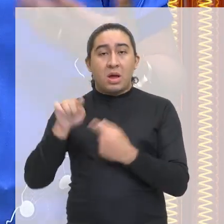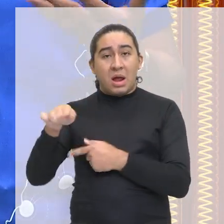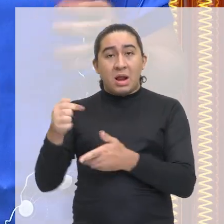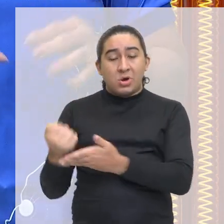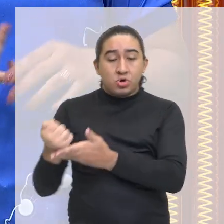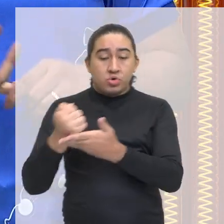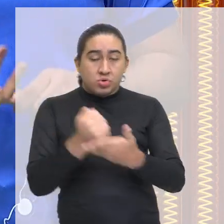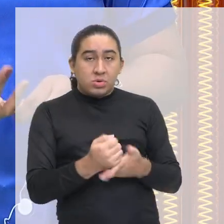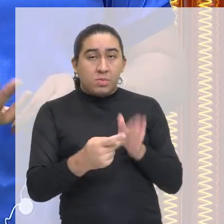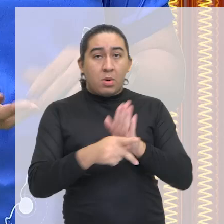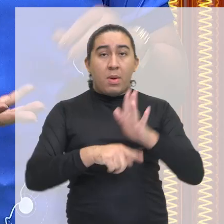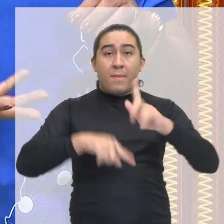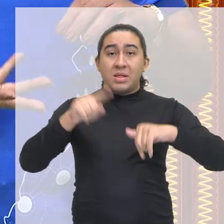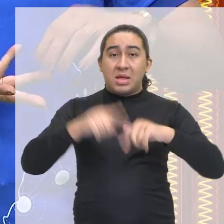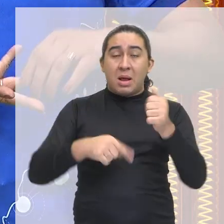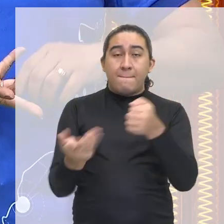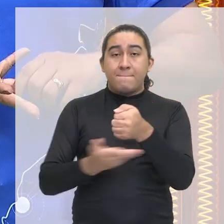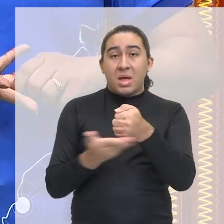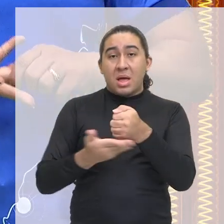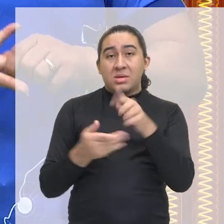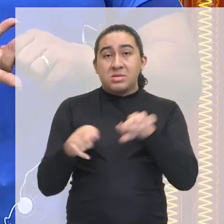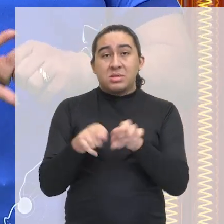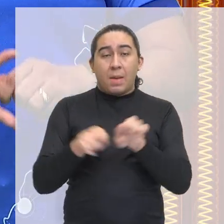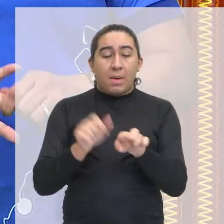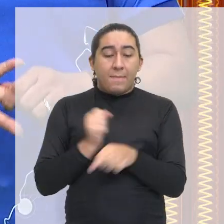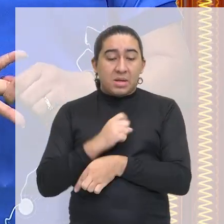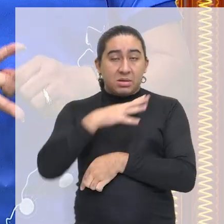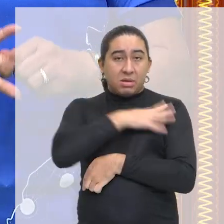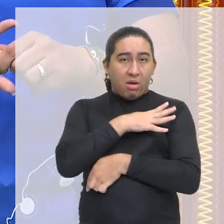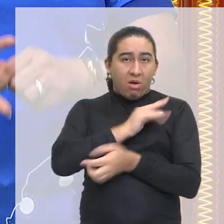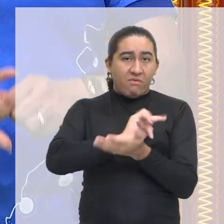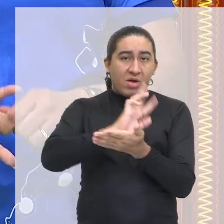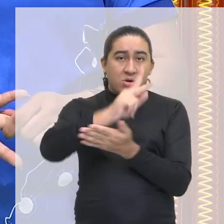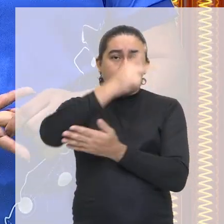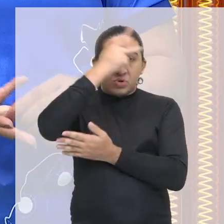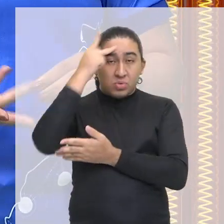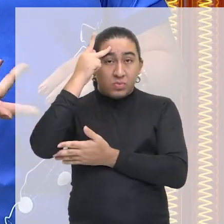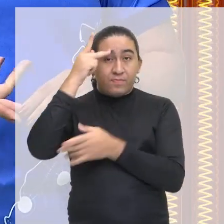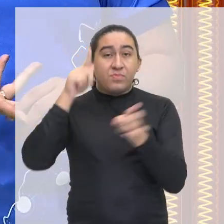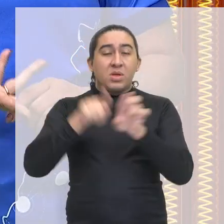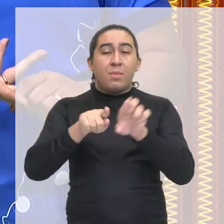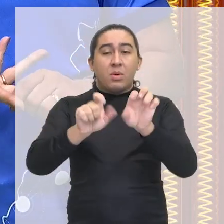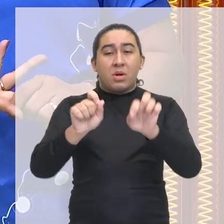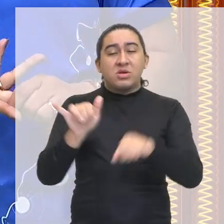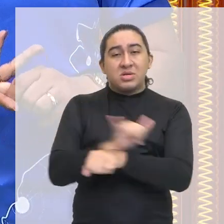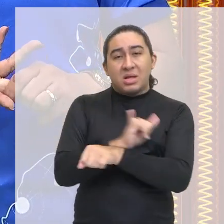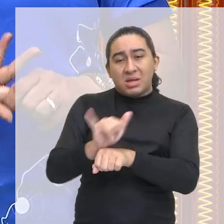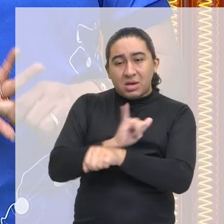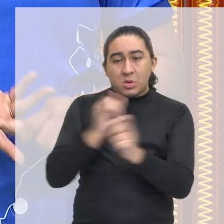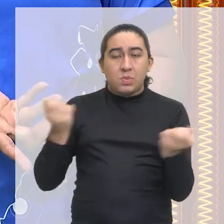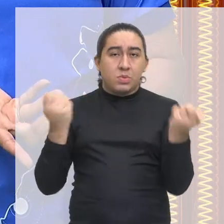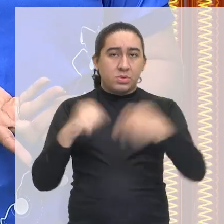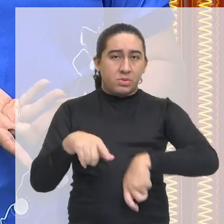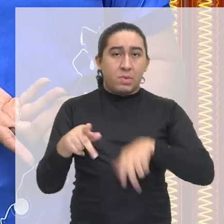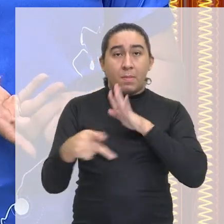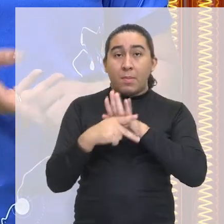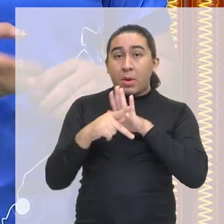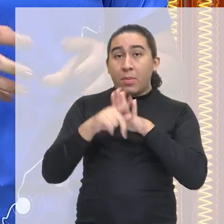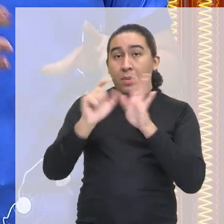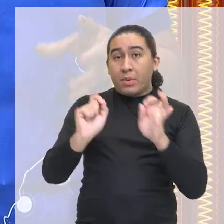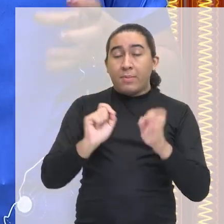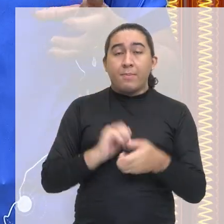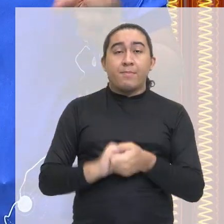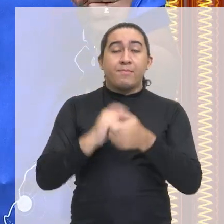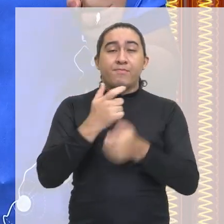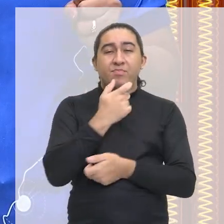favorecer e fornecer matéria-prima, oferecer militares, no caso soldados, oferecer pontos estratégicos para a